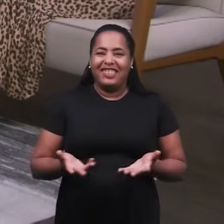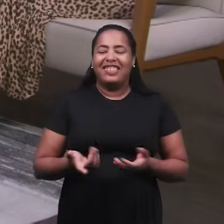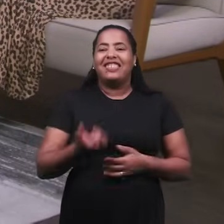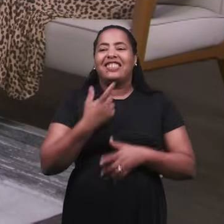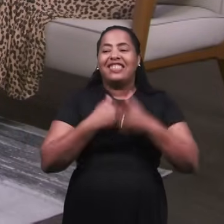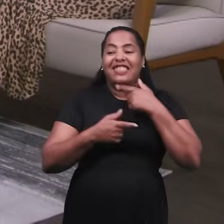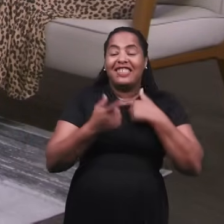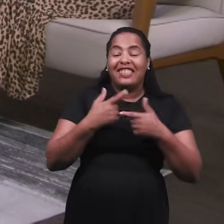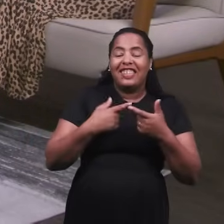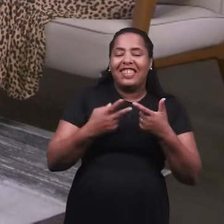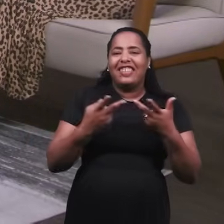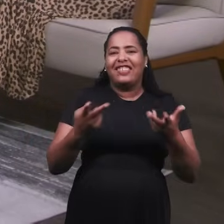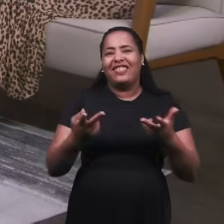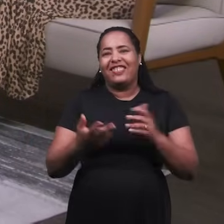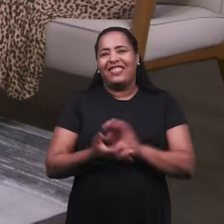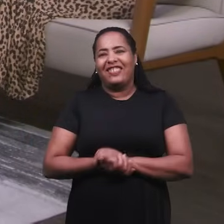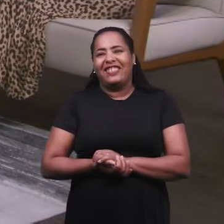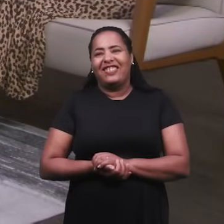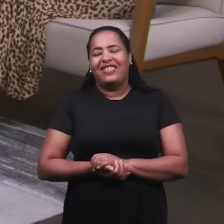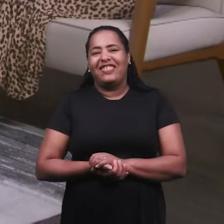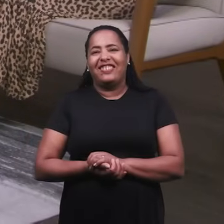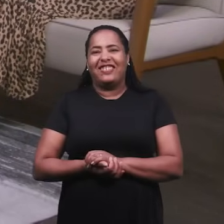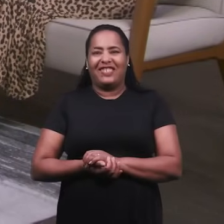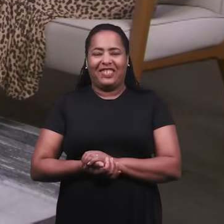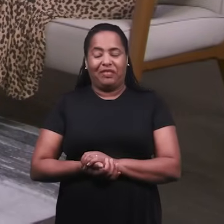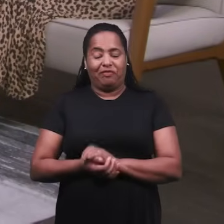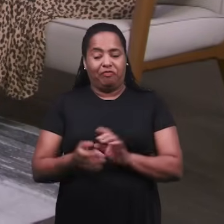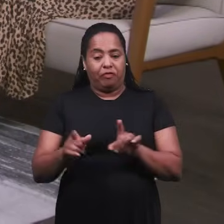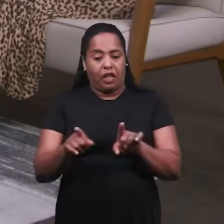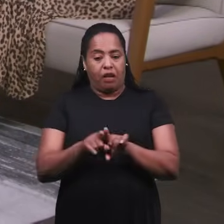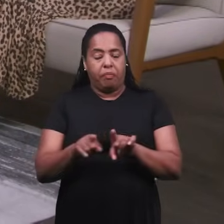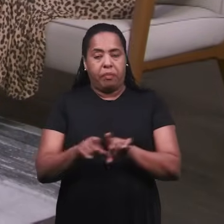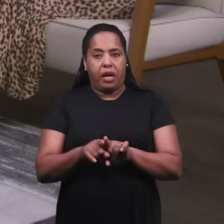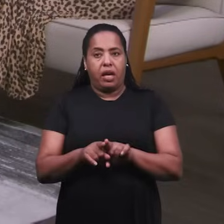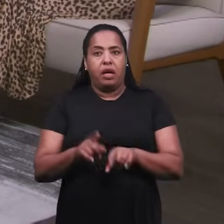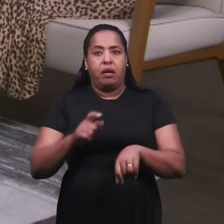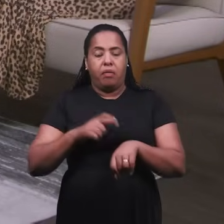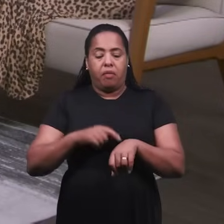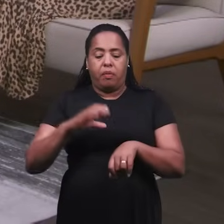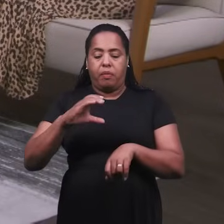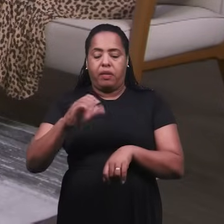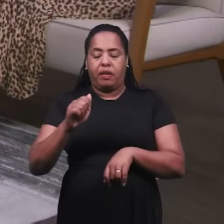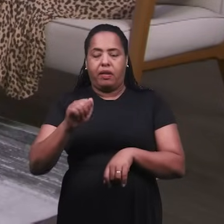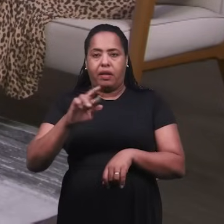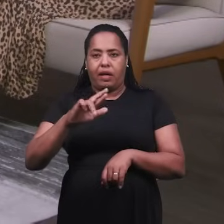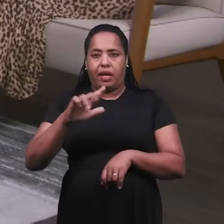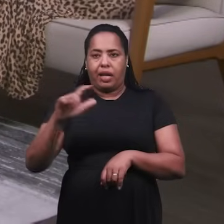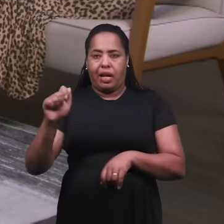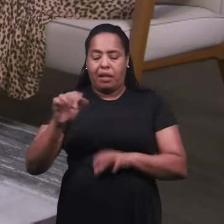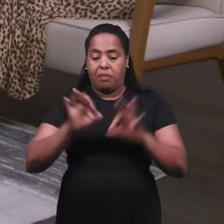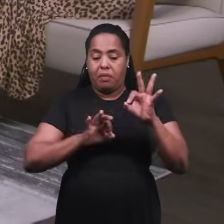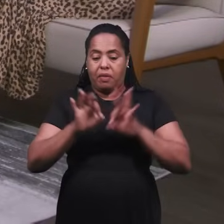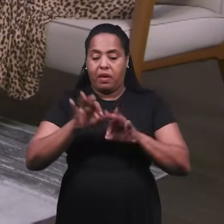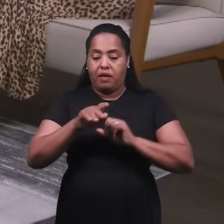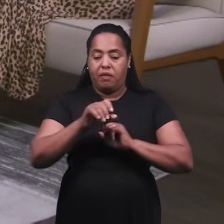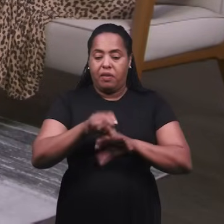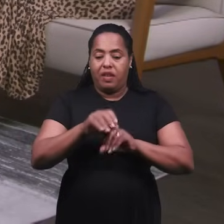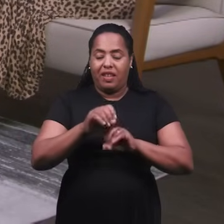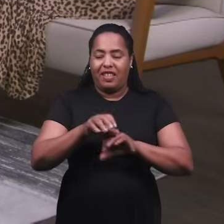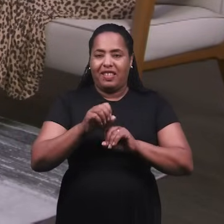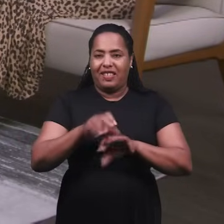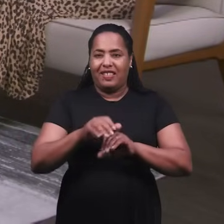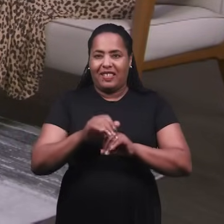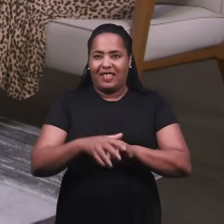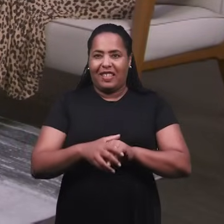falar. Olha, então, nos representa. E tem mais uma coisa. Quando Carla se preparava para dar aula, né?